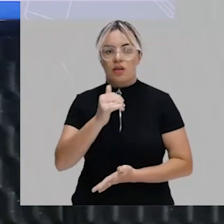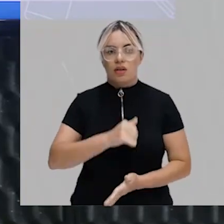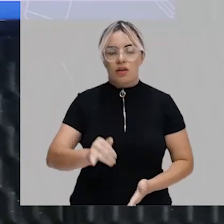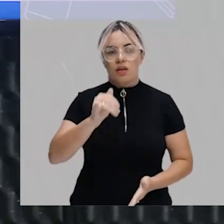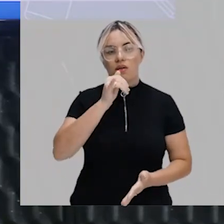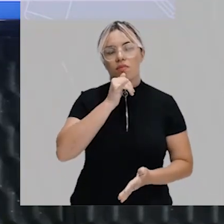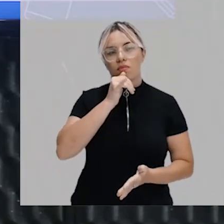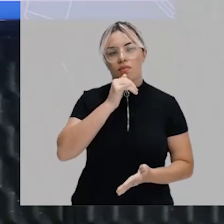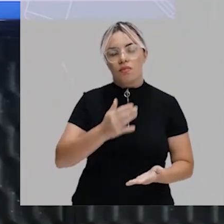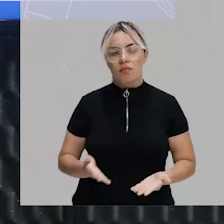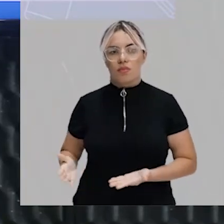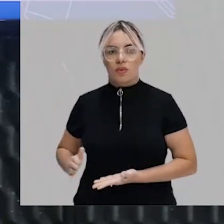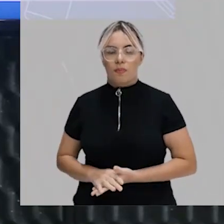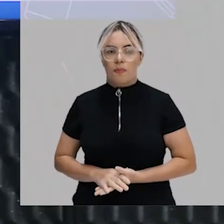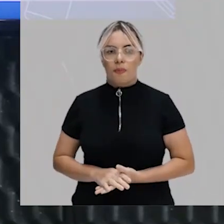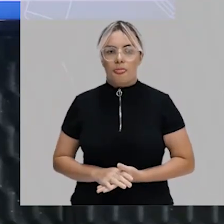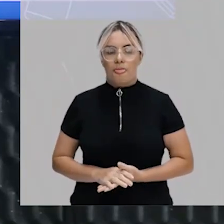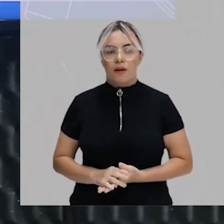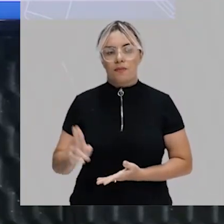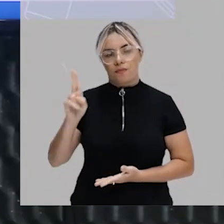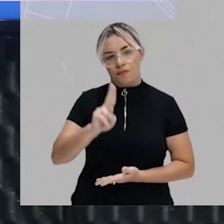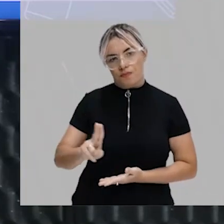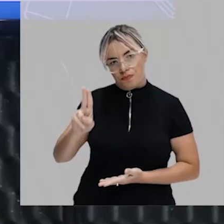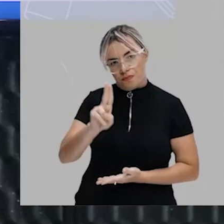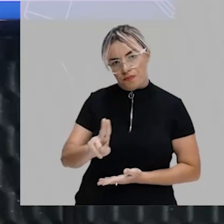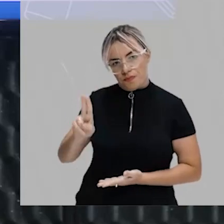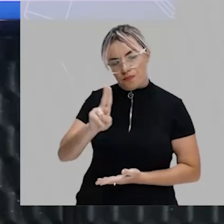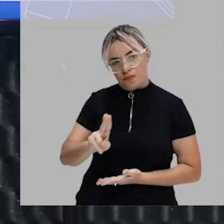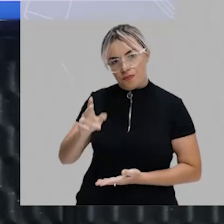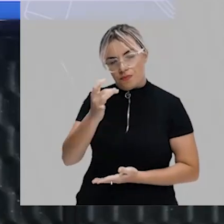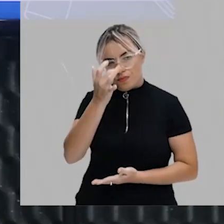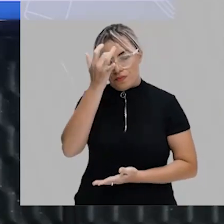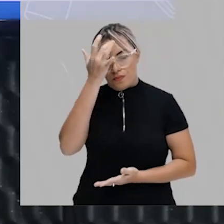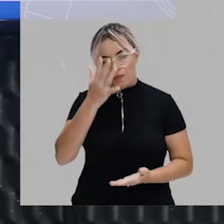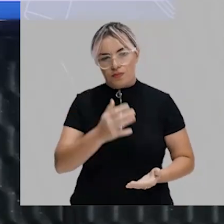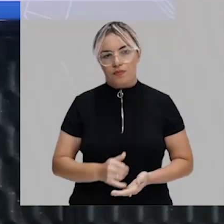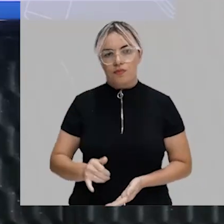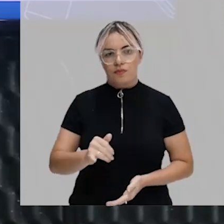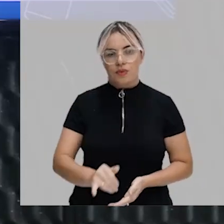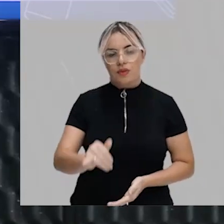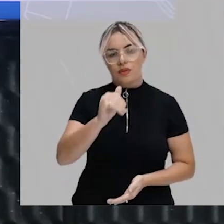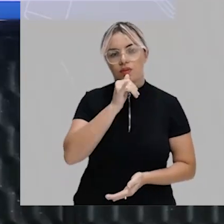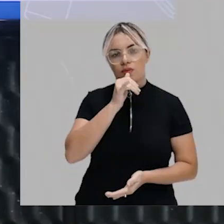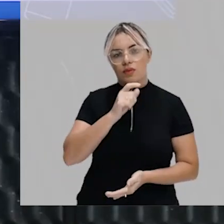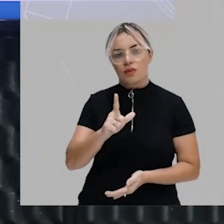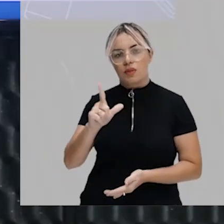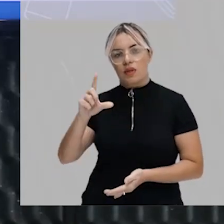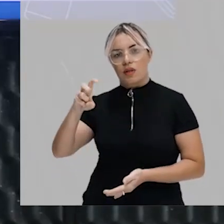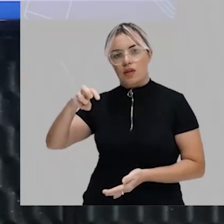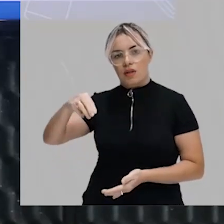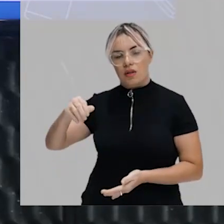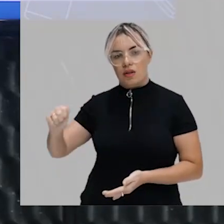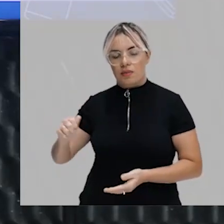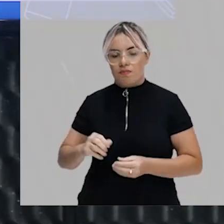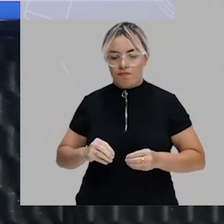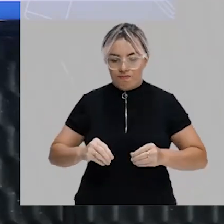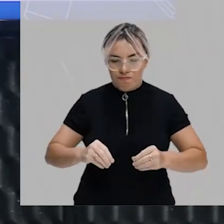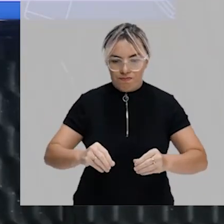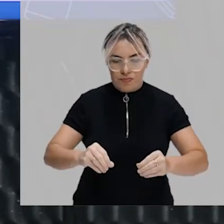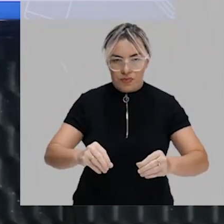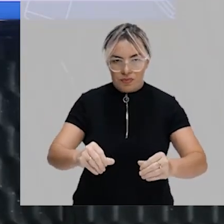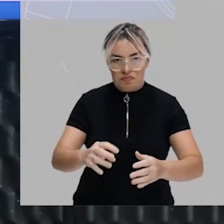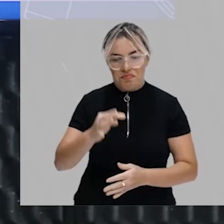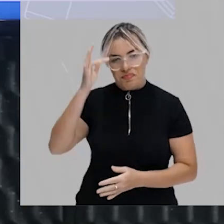consideração aquele clássico tipo de exemplo que é o caso, por exemplo, da lama, que poderia,